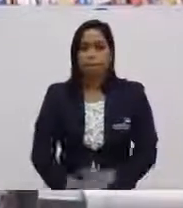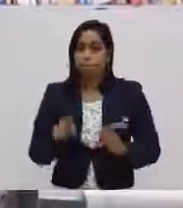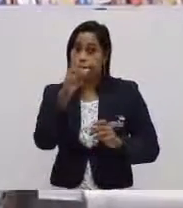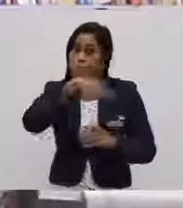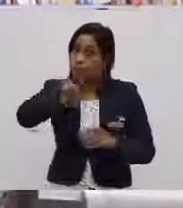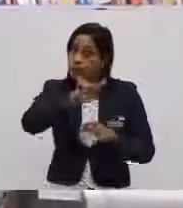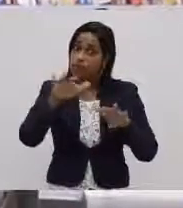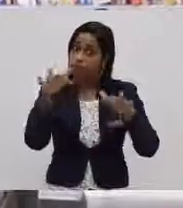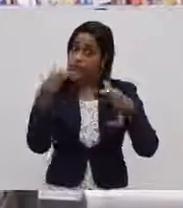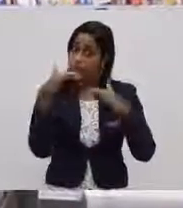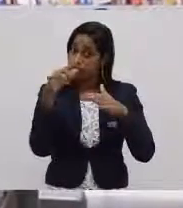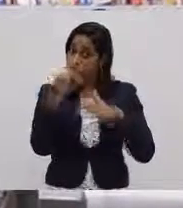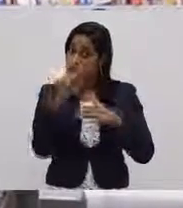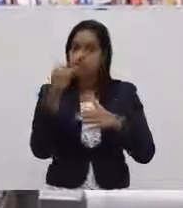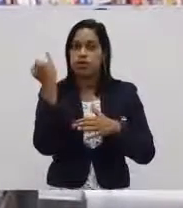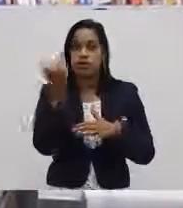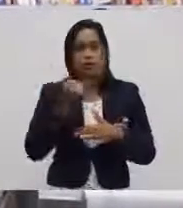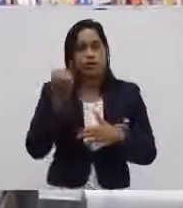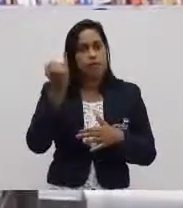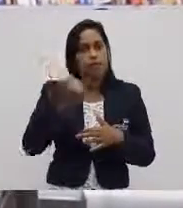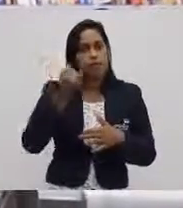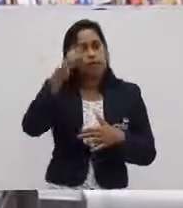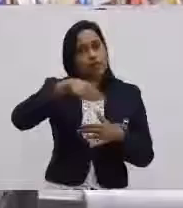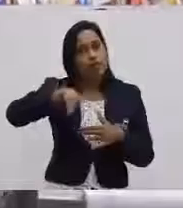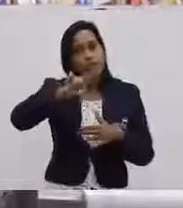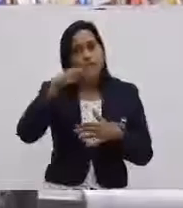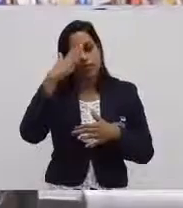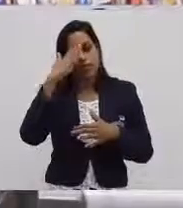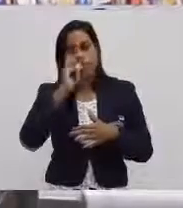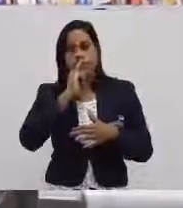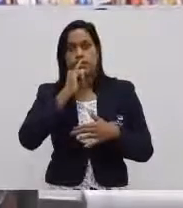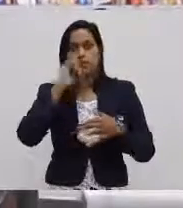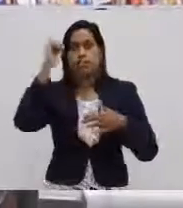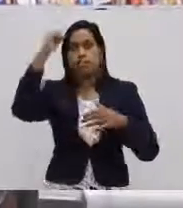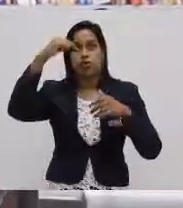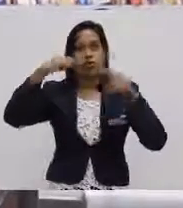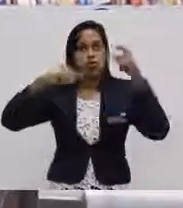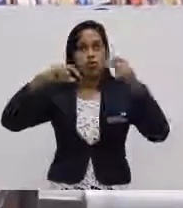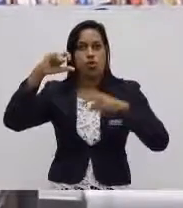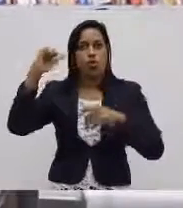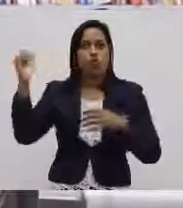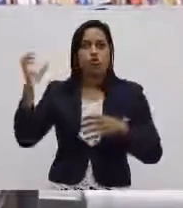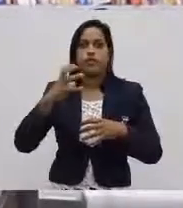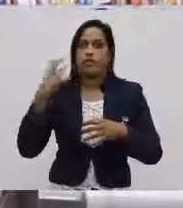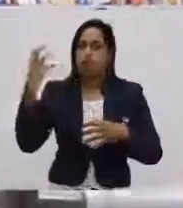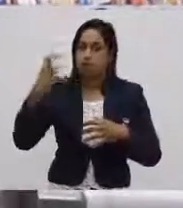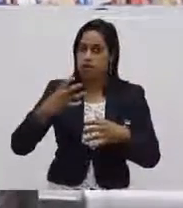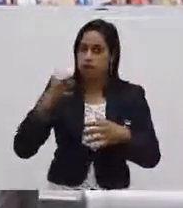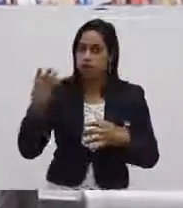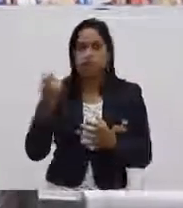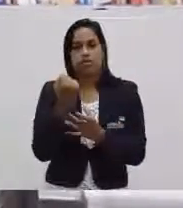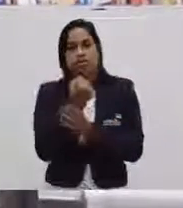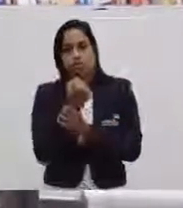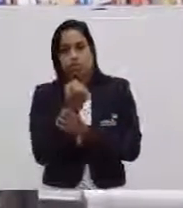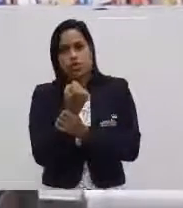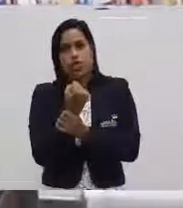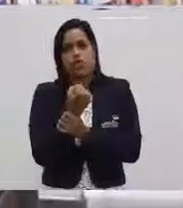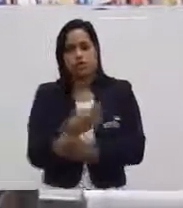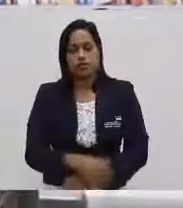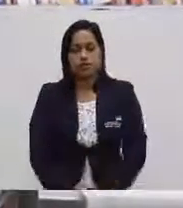Atenção! Também é importante considerar fatores como iluminação, ventilação, segurança,